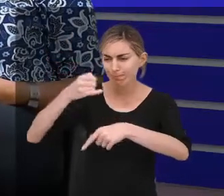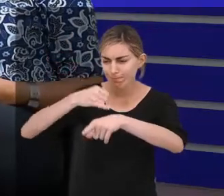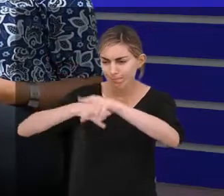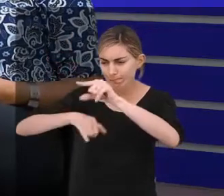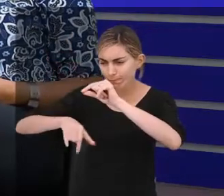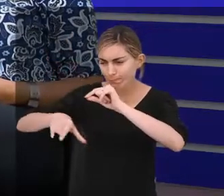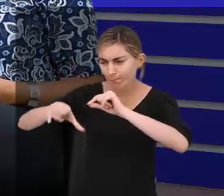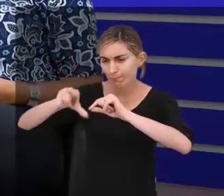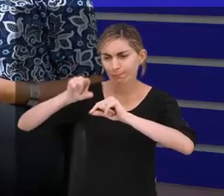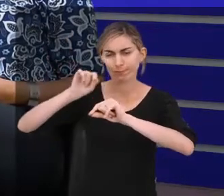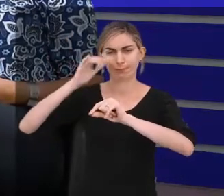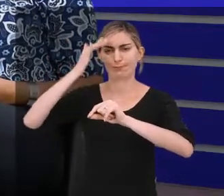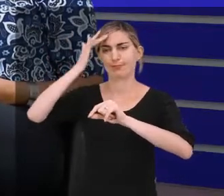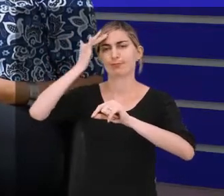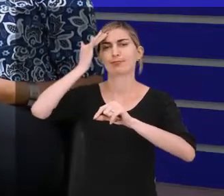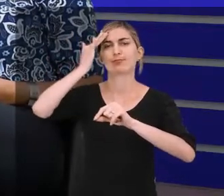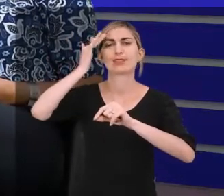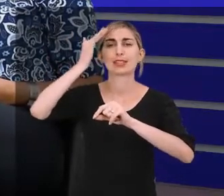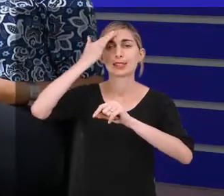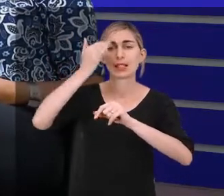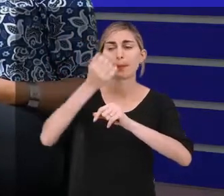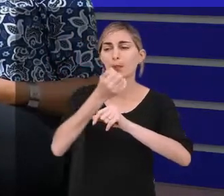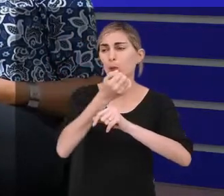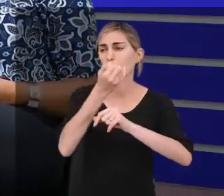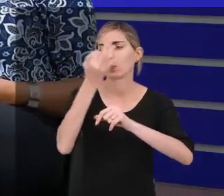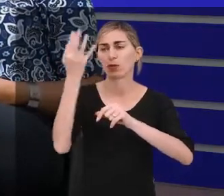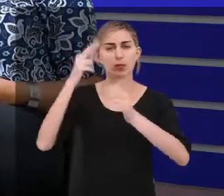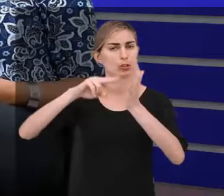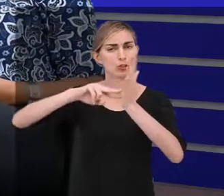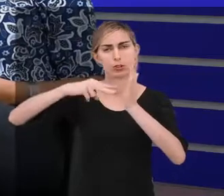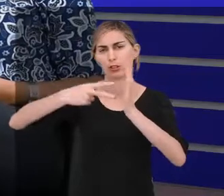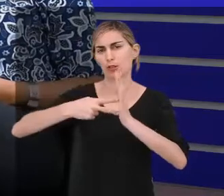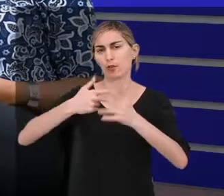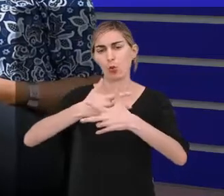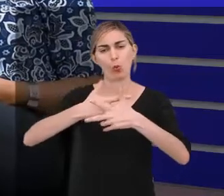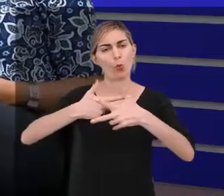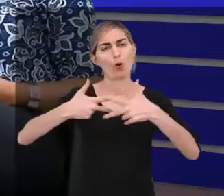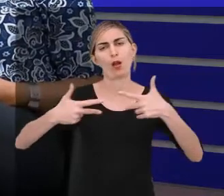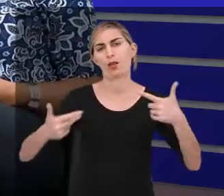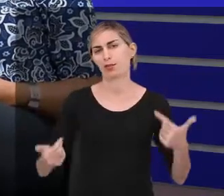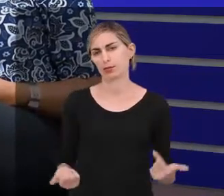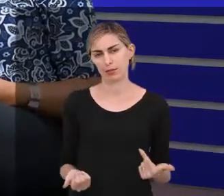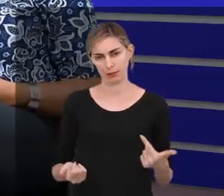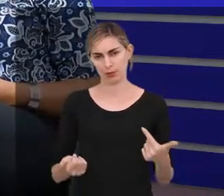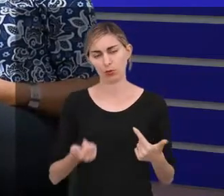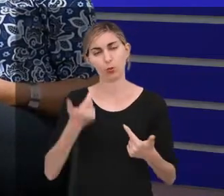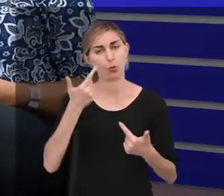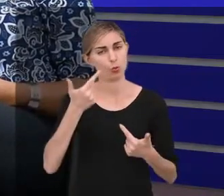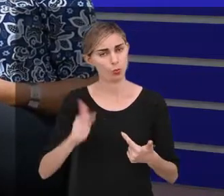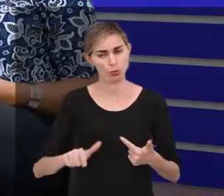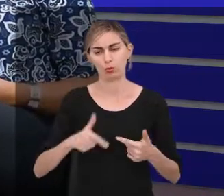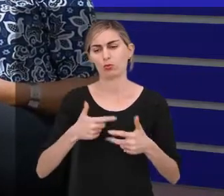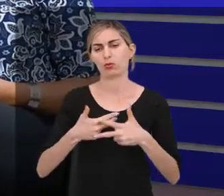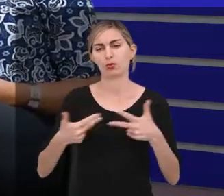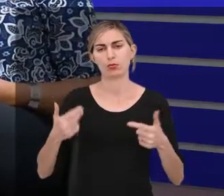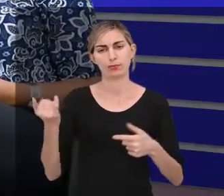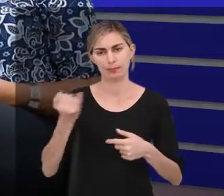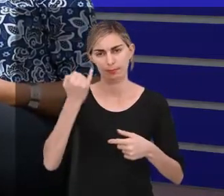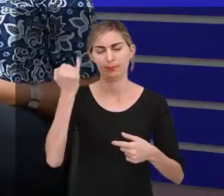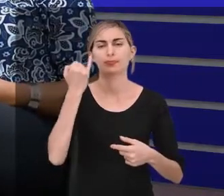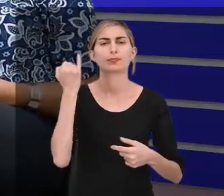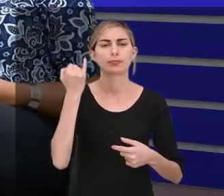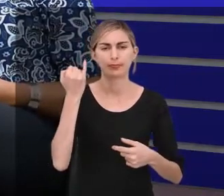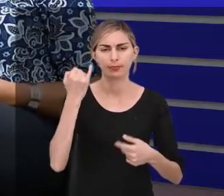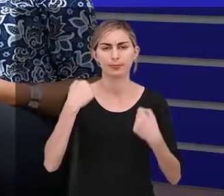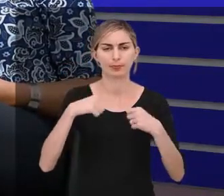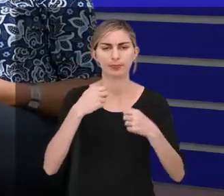entender isso e saber que quantidade não significa qualidade, né? Outra coisa importante, outro ponto importante que